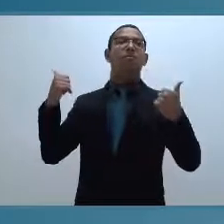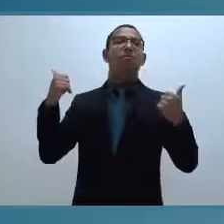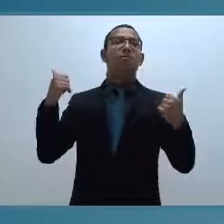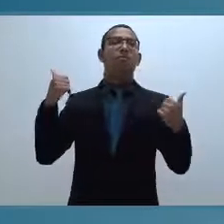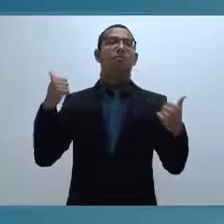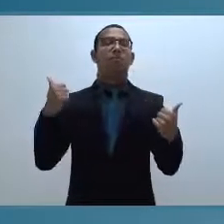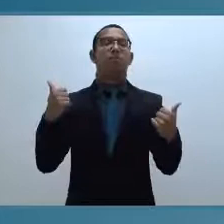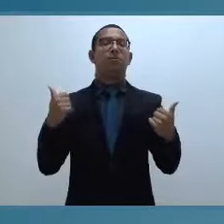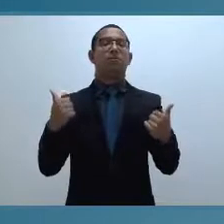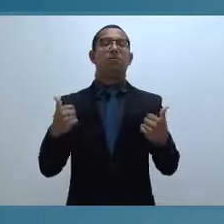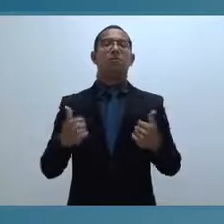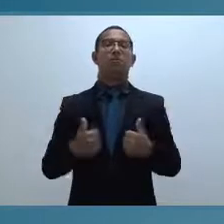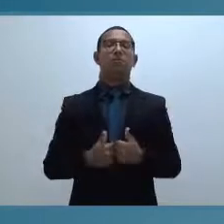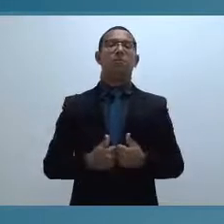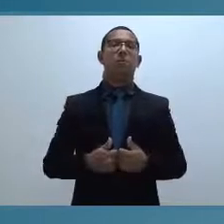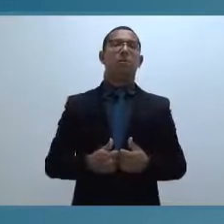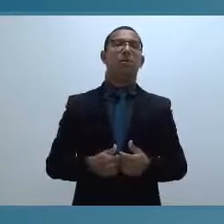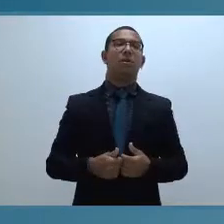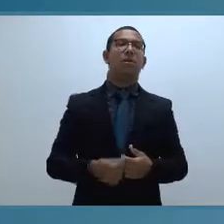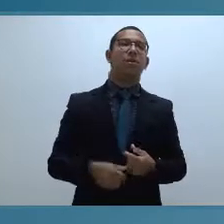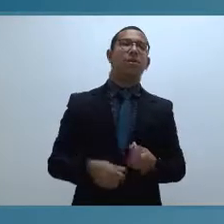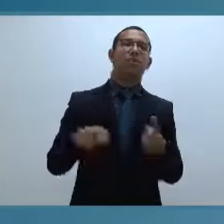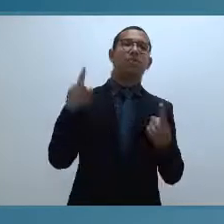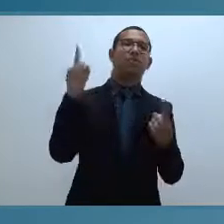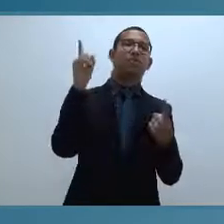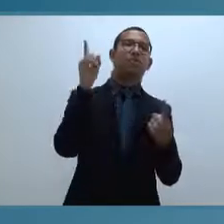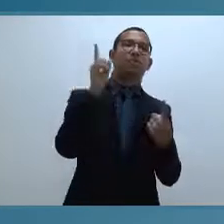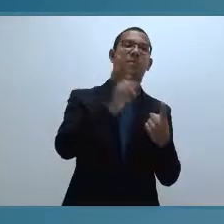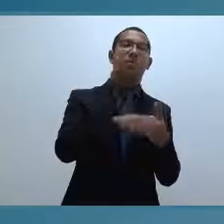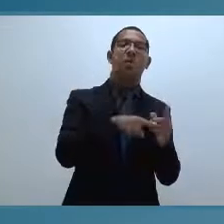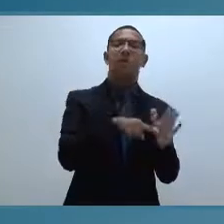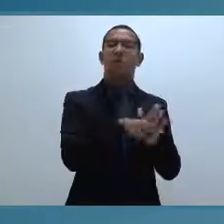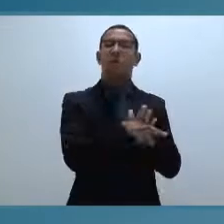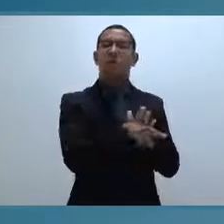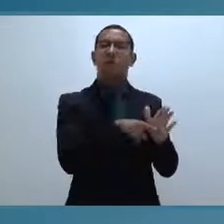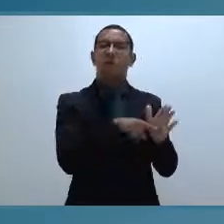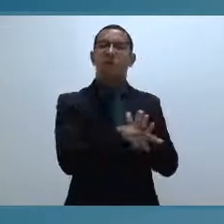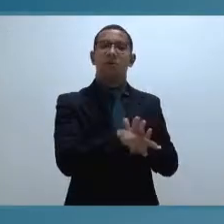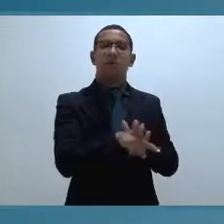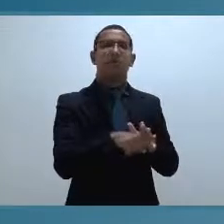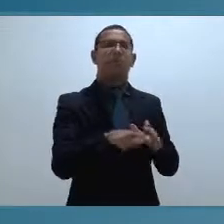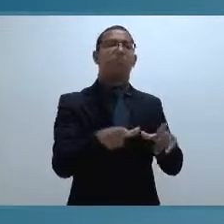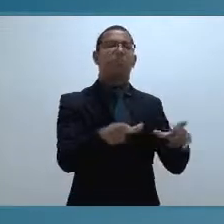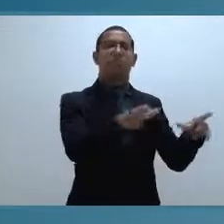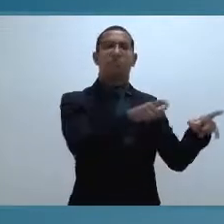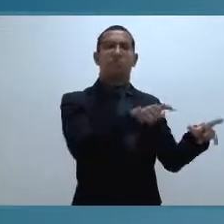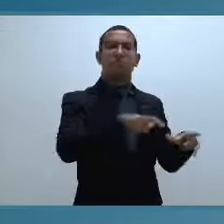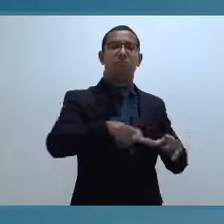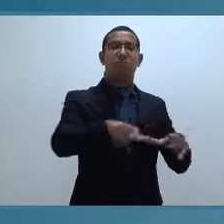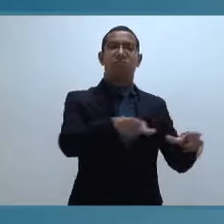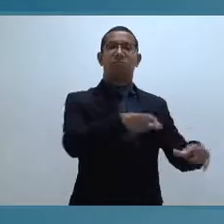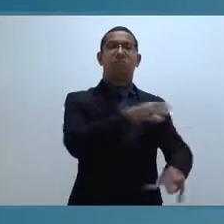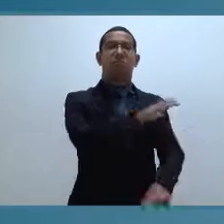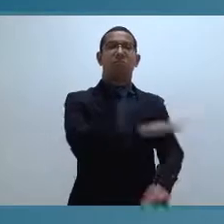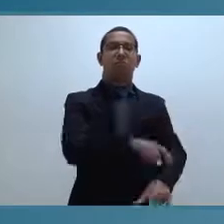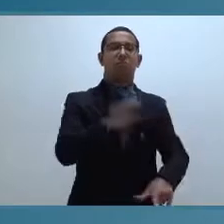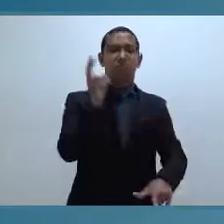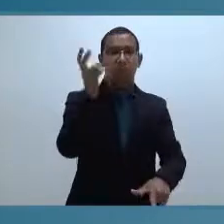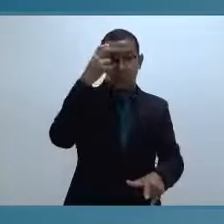do serviço: seminário de linha de pesquisa, cidade, floresta, sertão, cultura, trabalho,